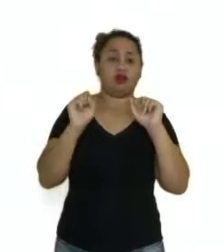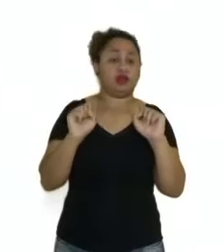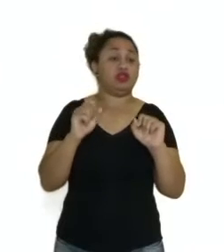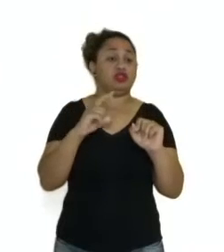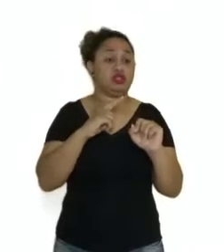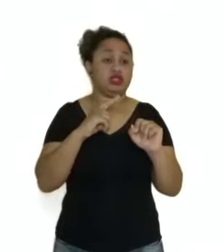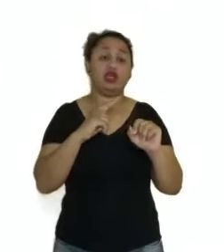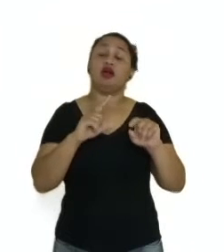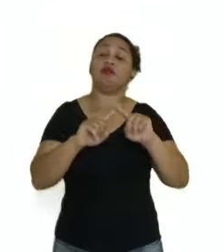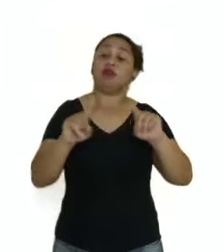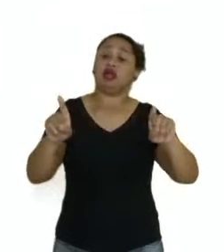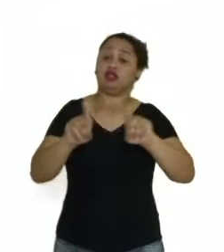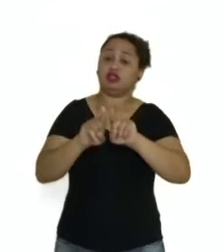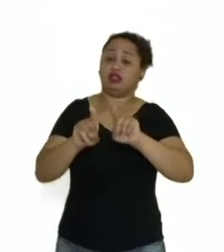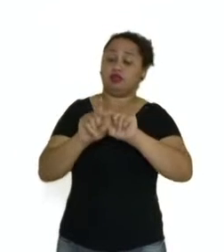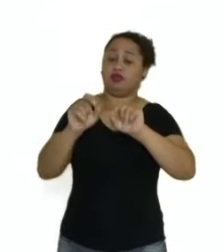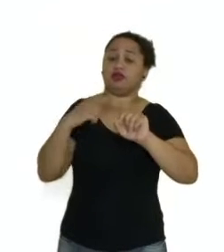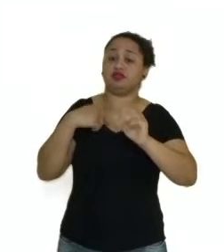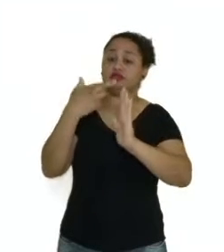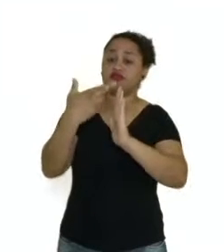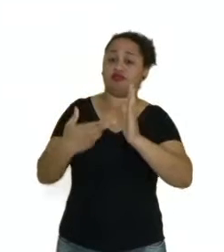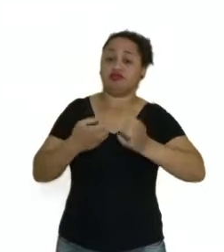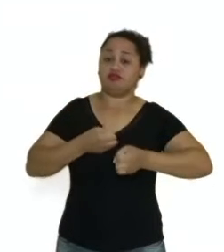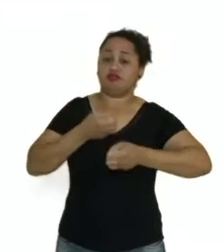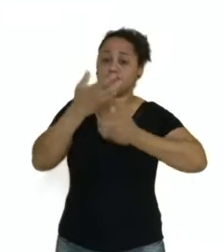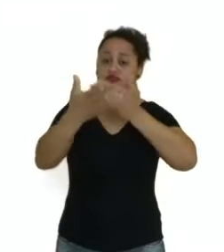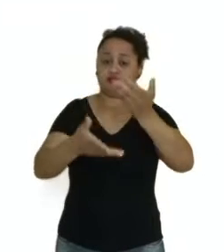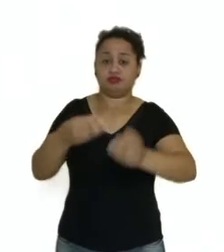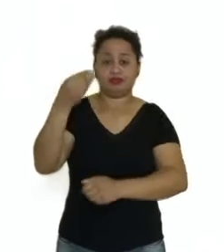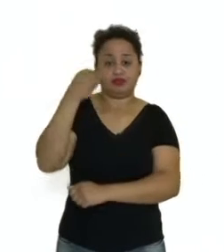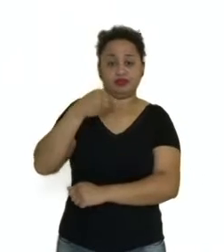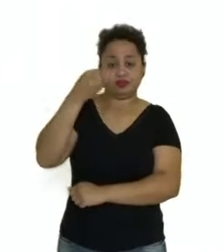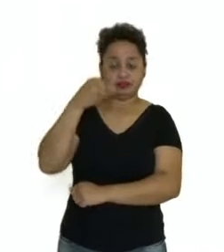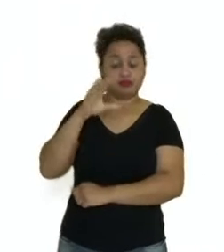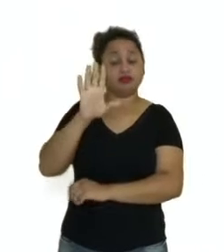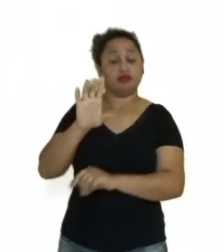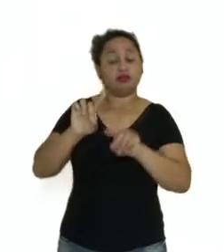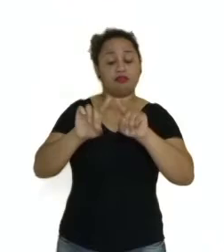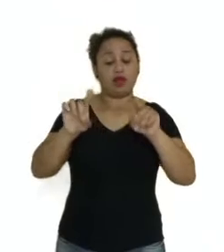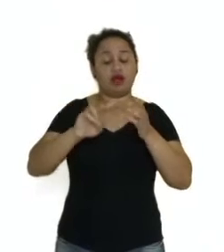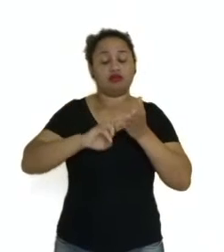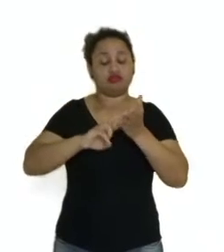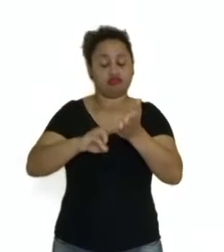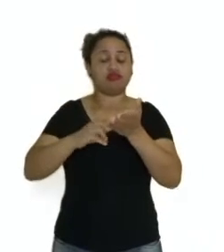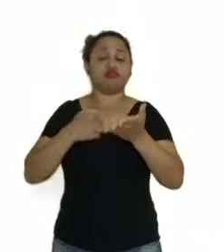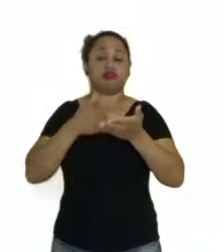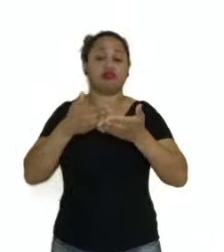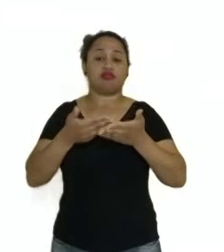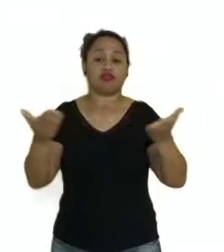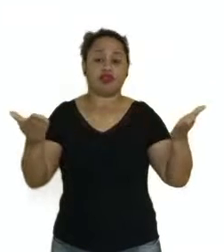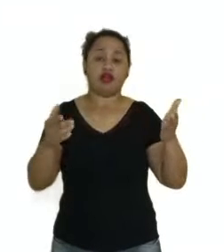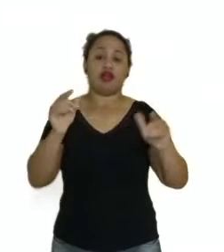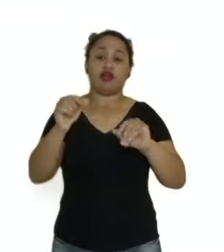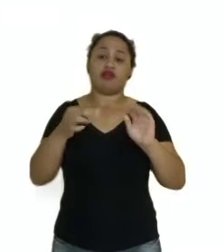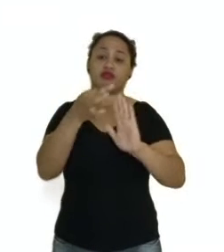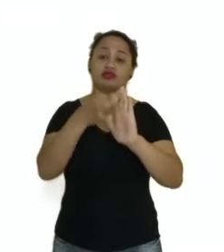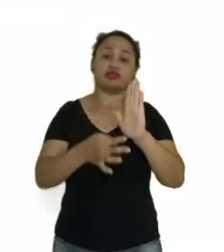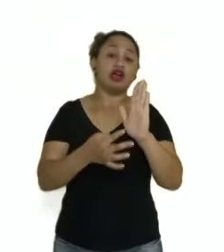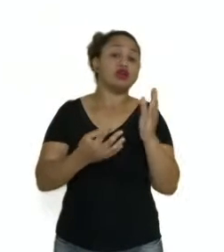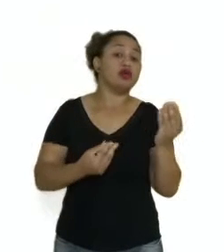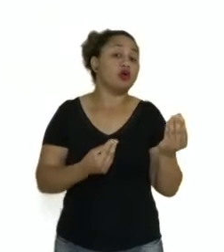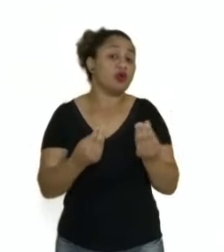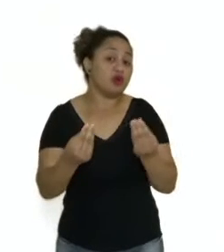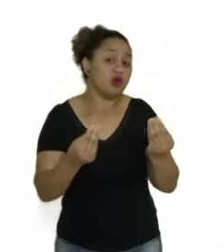pode trazer também um relato. De qualquer forma, a carta aberta é sempre um texto de que tipo?